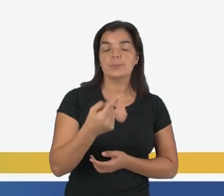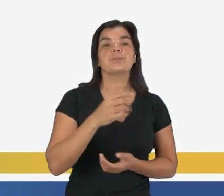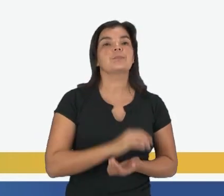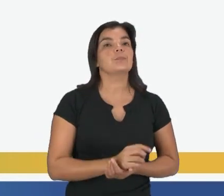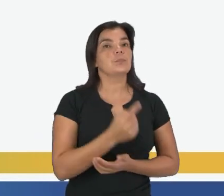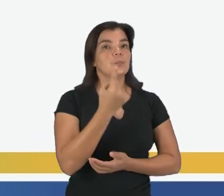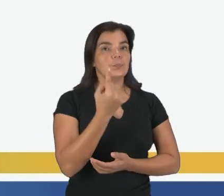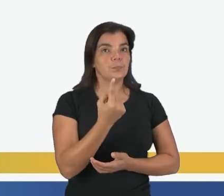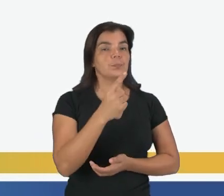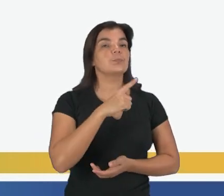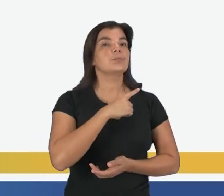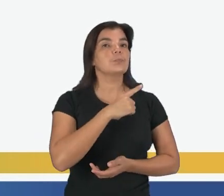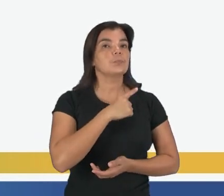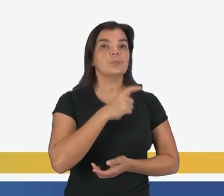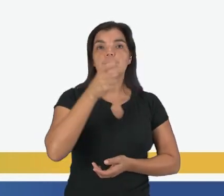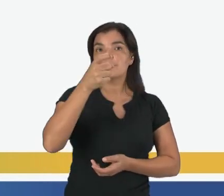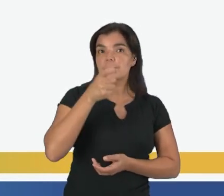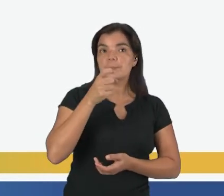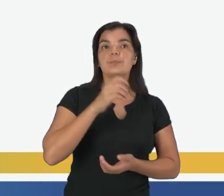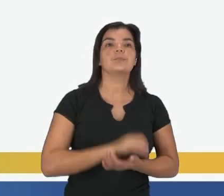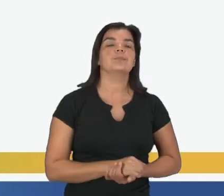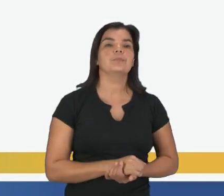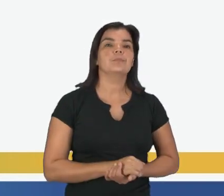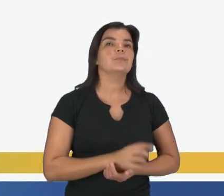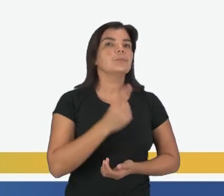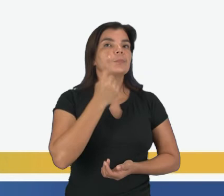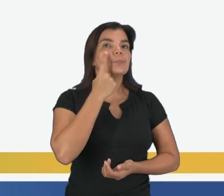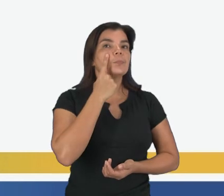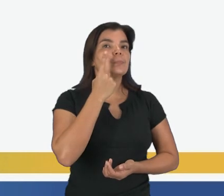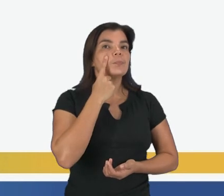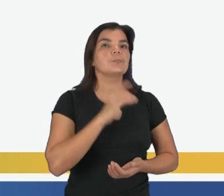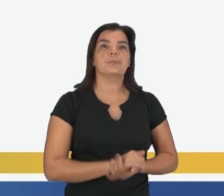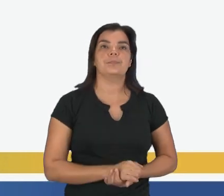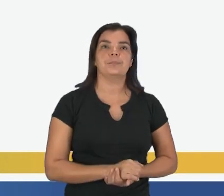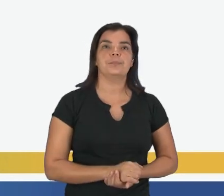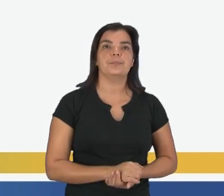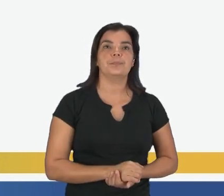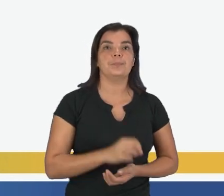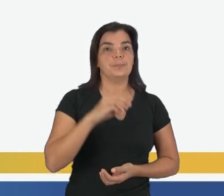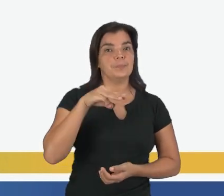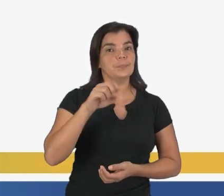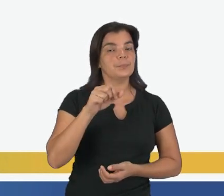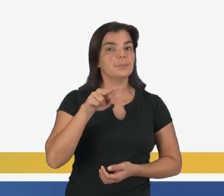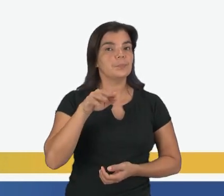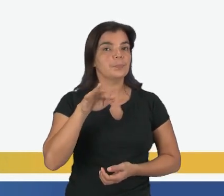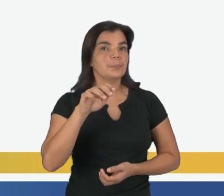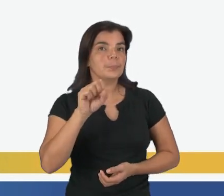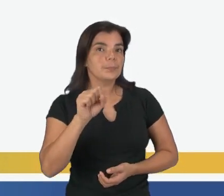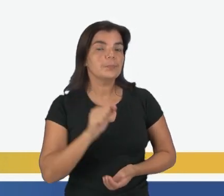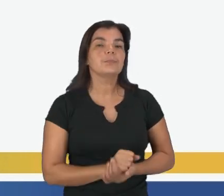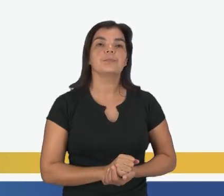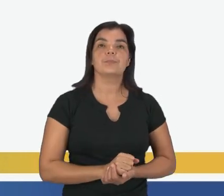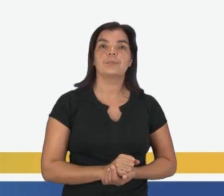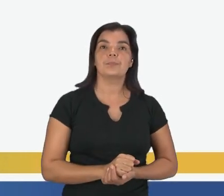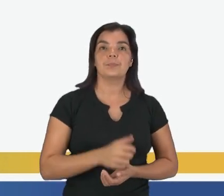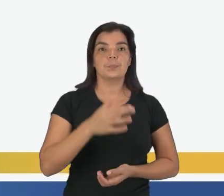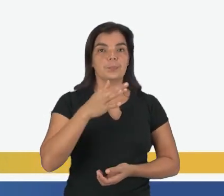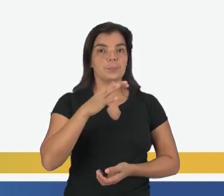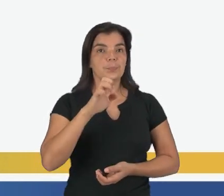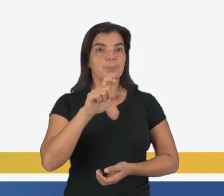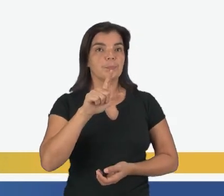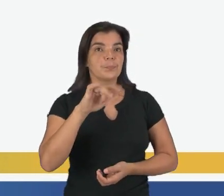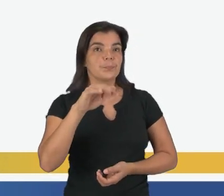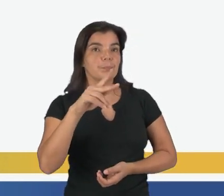desse 1, eu vou ter um x. Observe aí, como foi que Marisa fez, como foi que